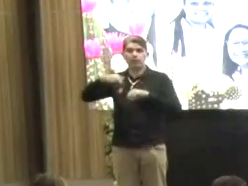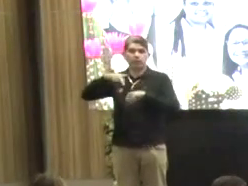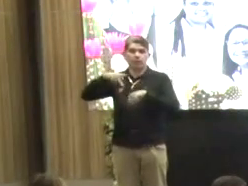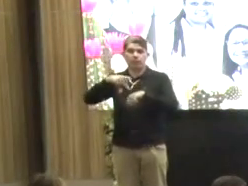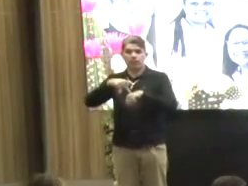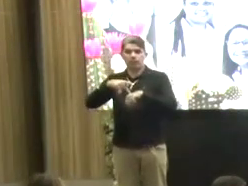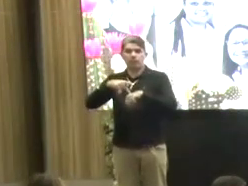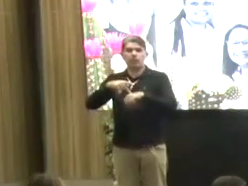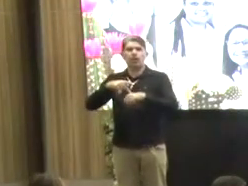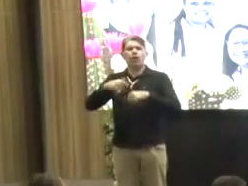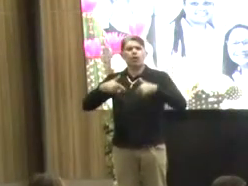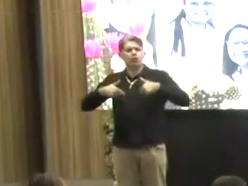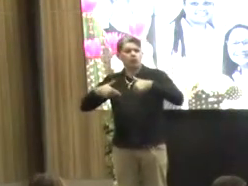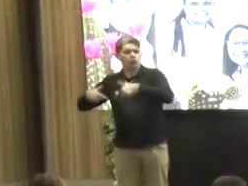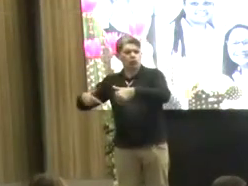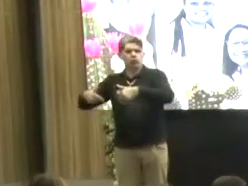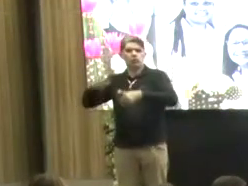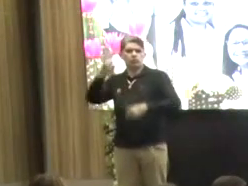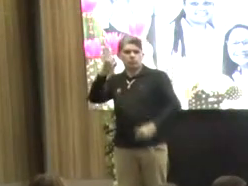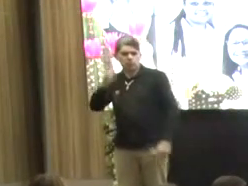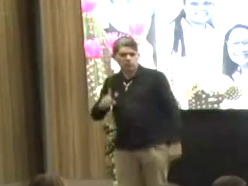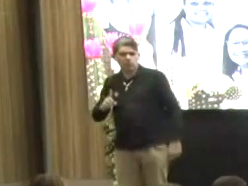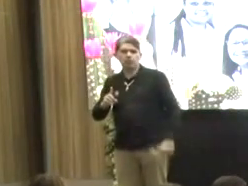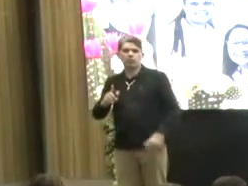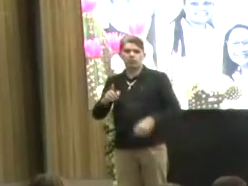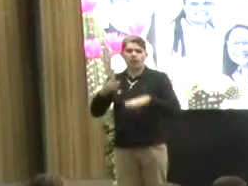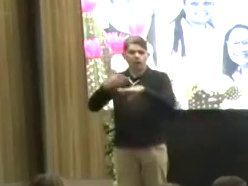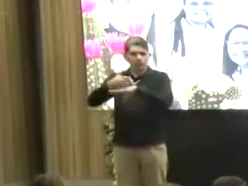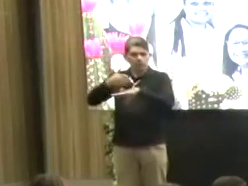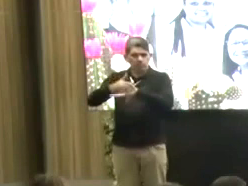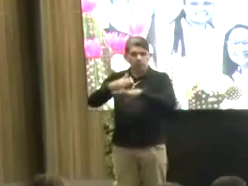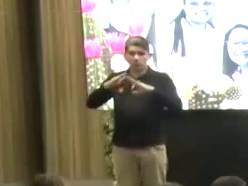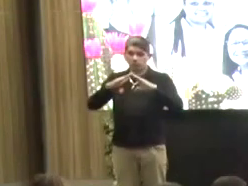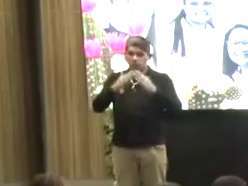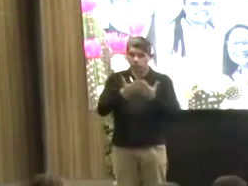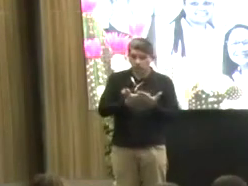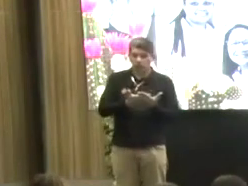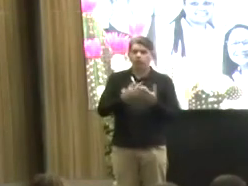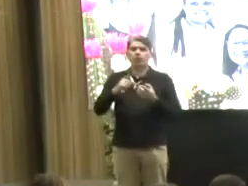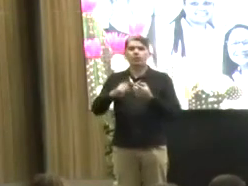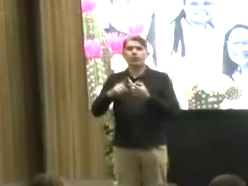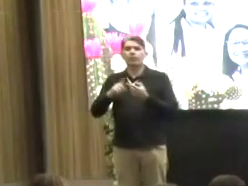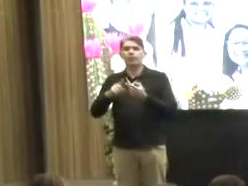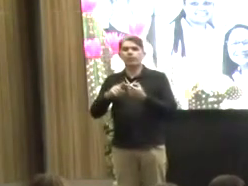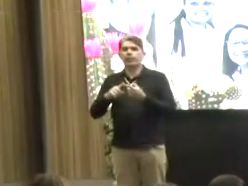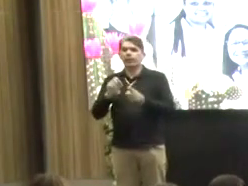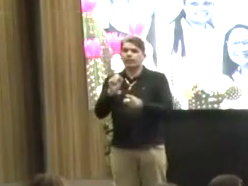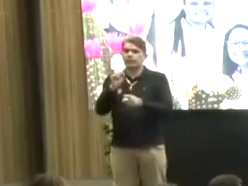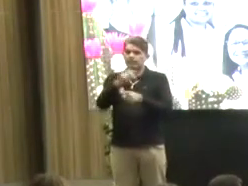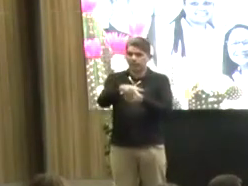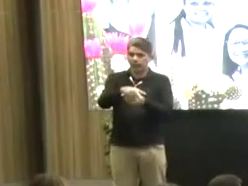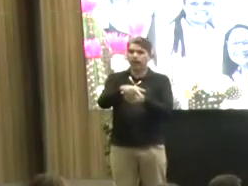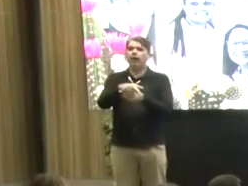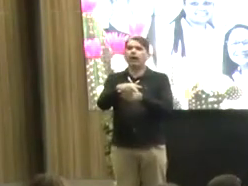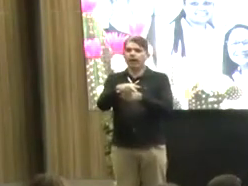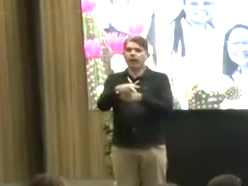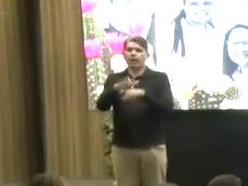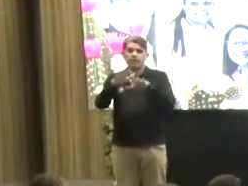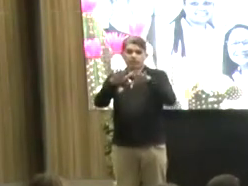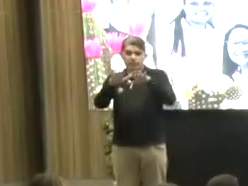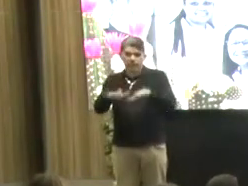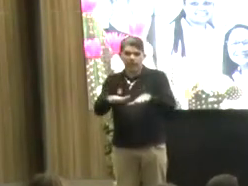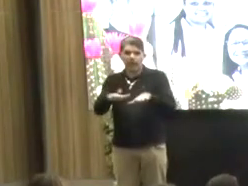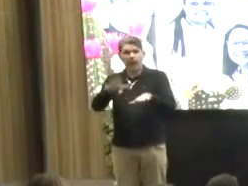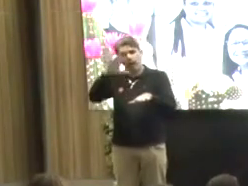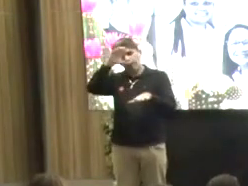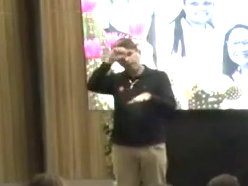luta pelo direito que as pessoas acessem a escola e acessar como entrar, como permanecer e como aprender,